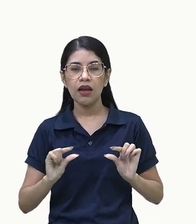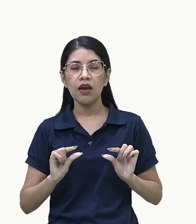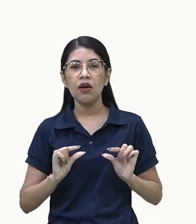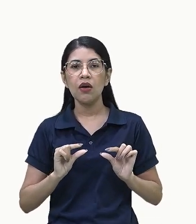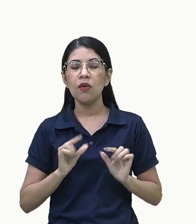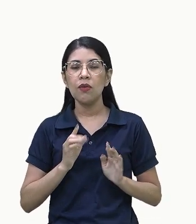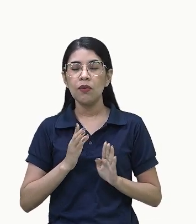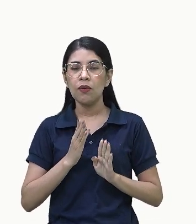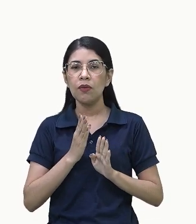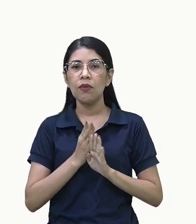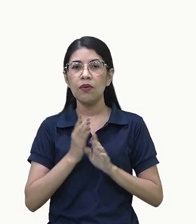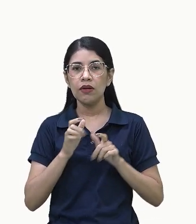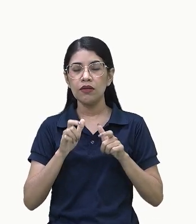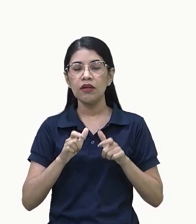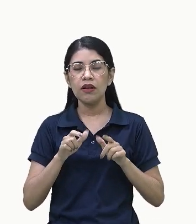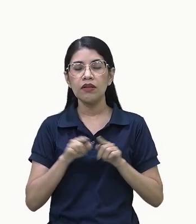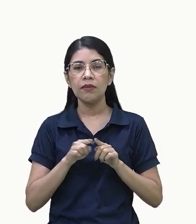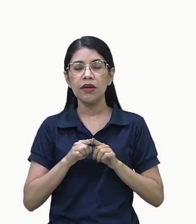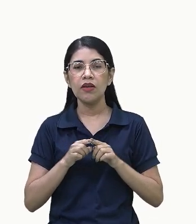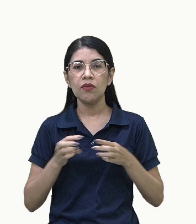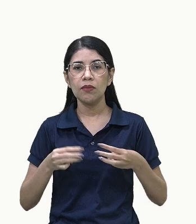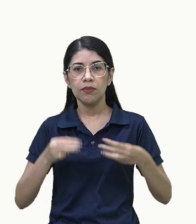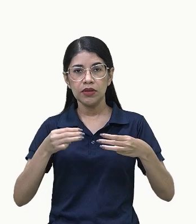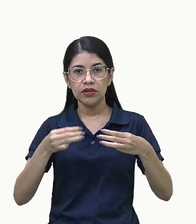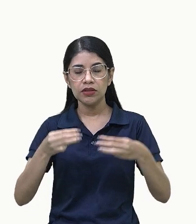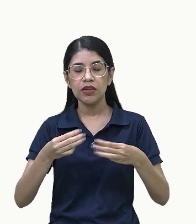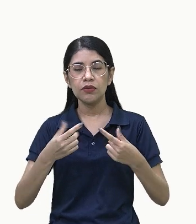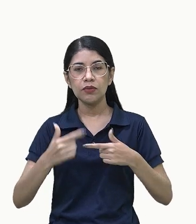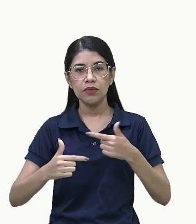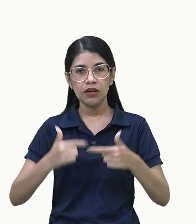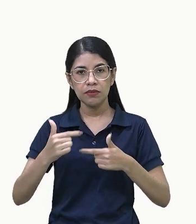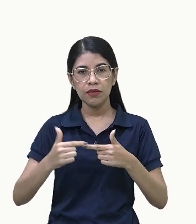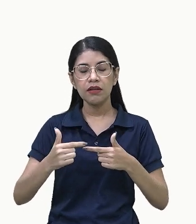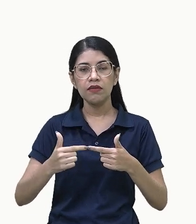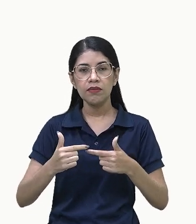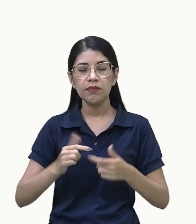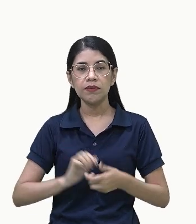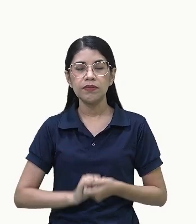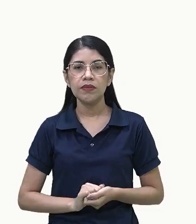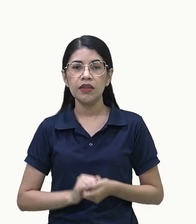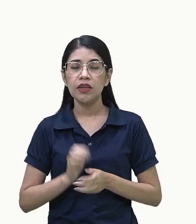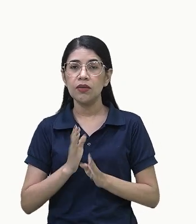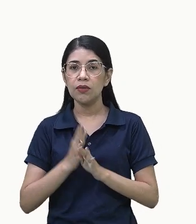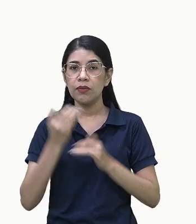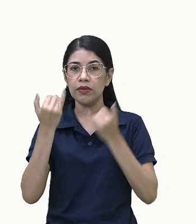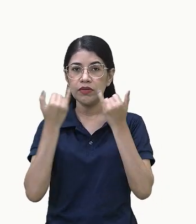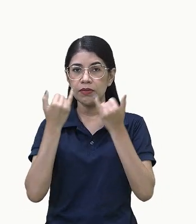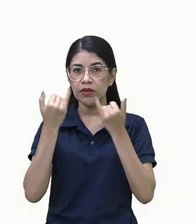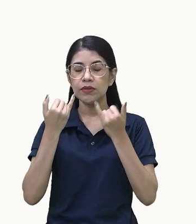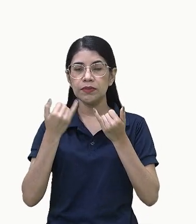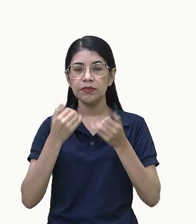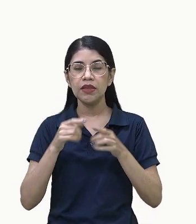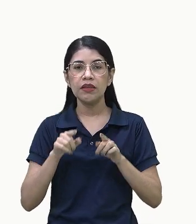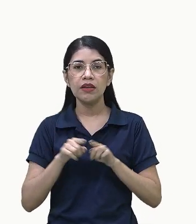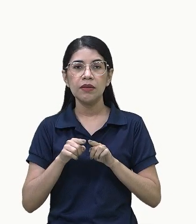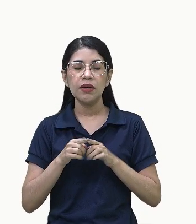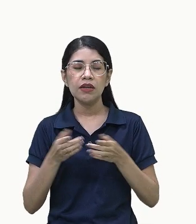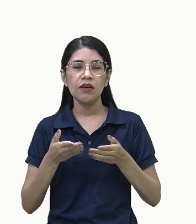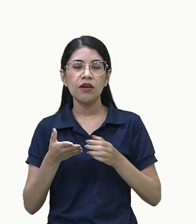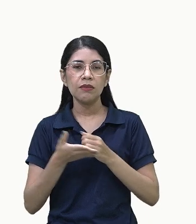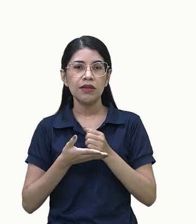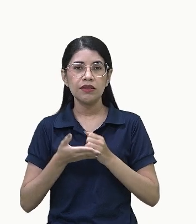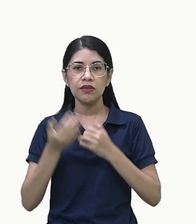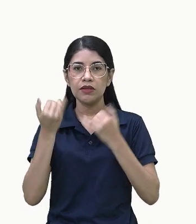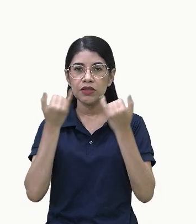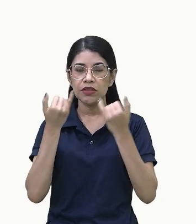Emprego, que é de onde foi retirada essas informações, né? E em cima dessas informações aqui nós vamos ler